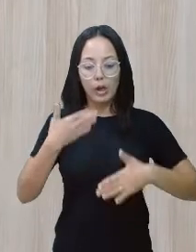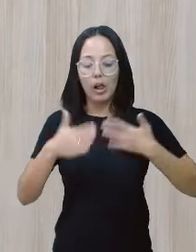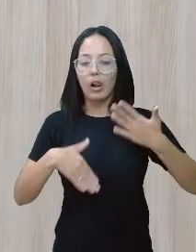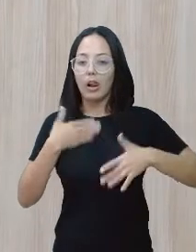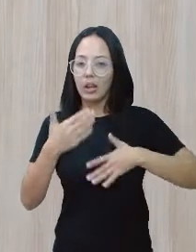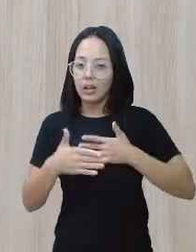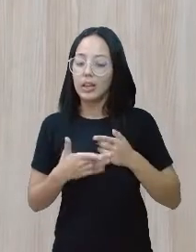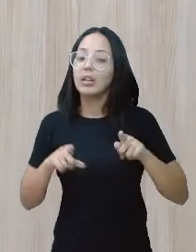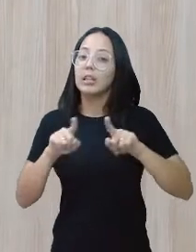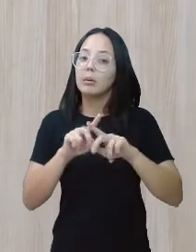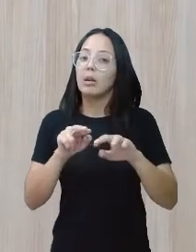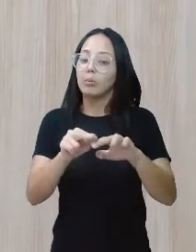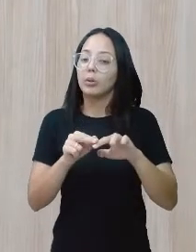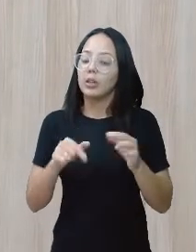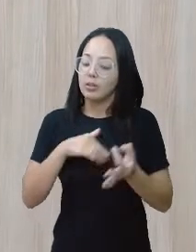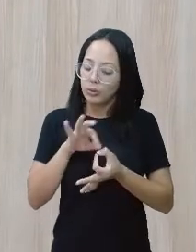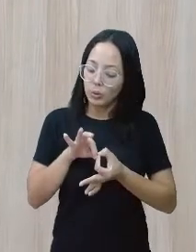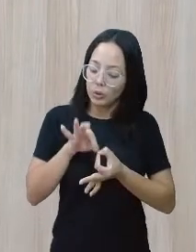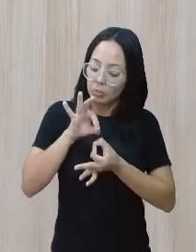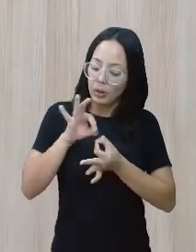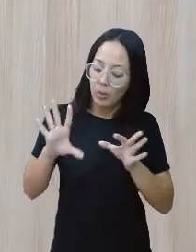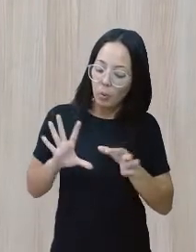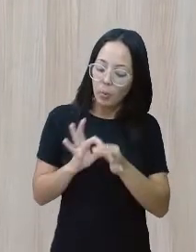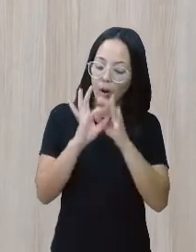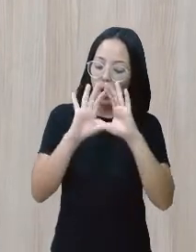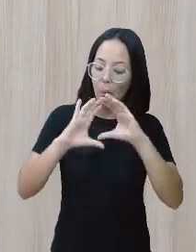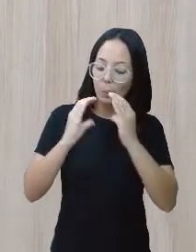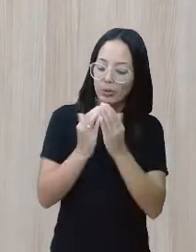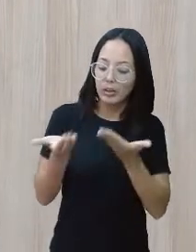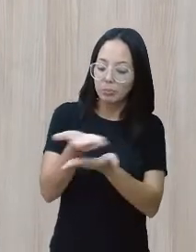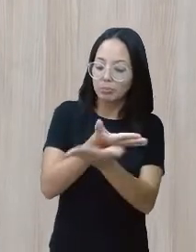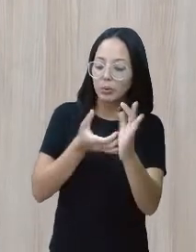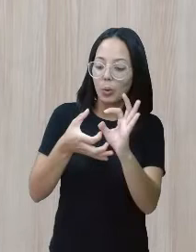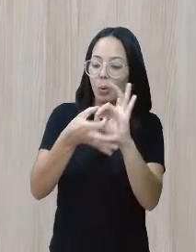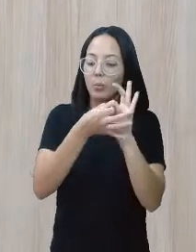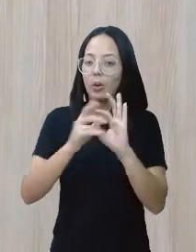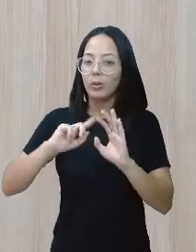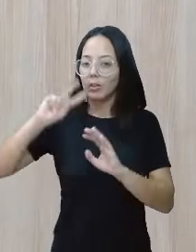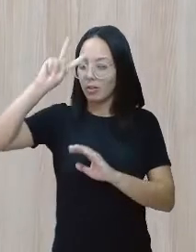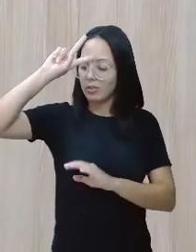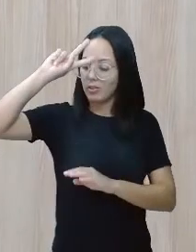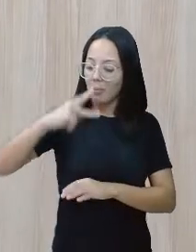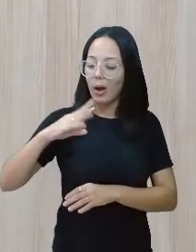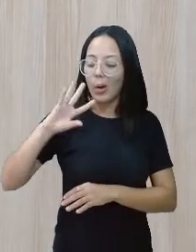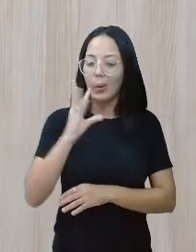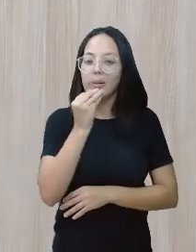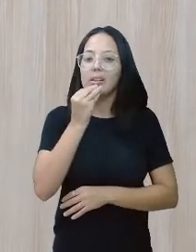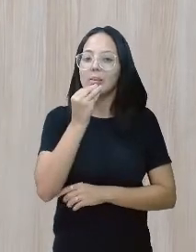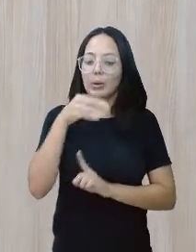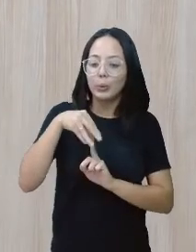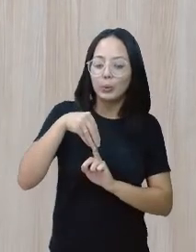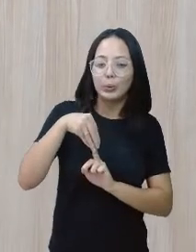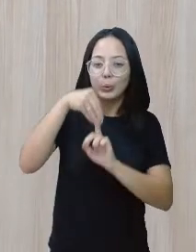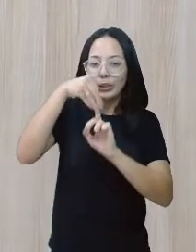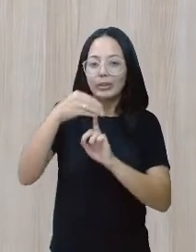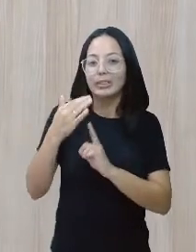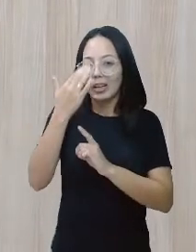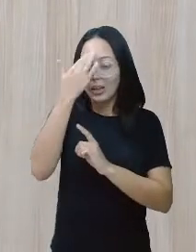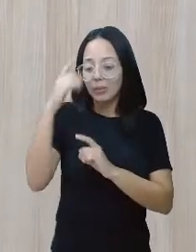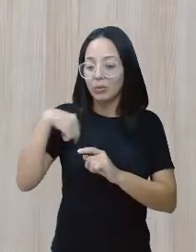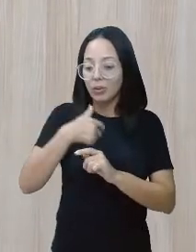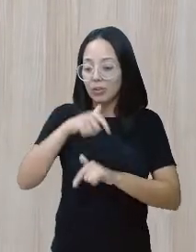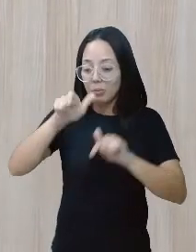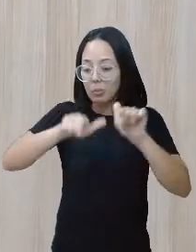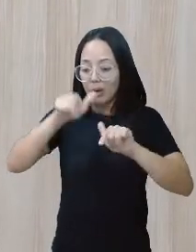alegrias, e é nesse espírito de comunidade, de comunhão, que a gente se reconhece como uma coisa só, né? Como pessoas